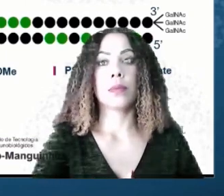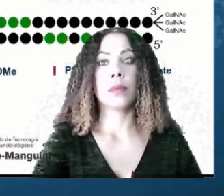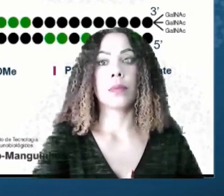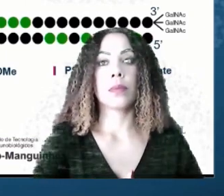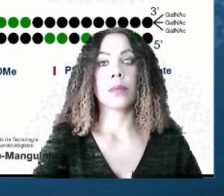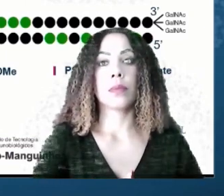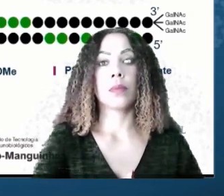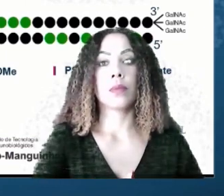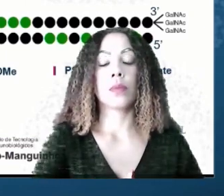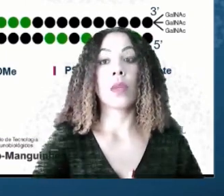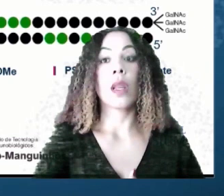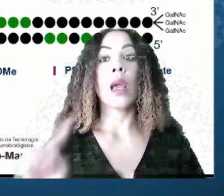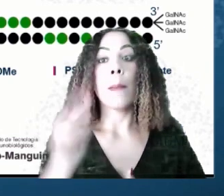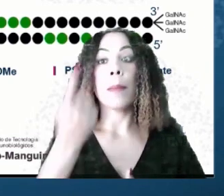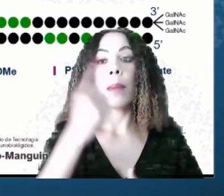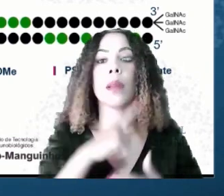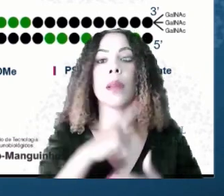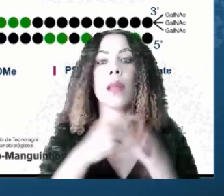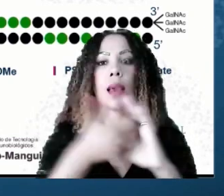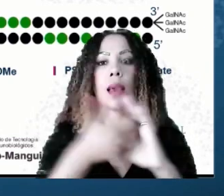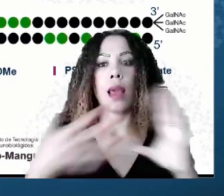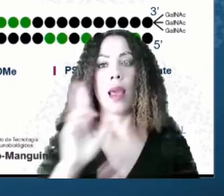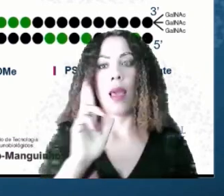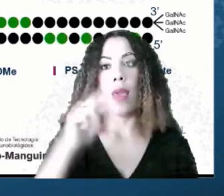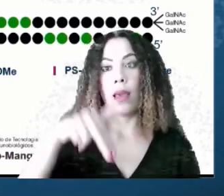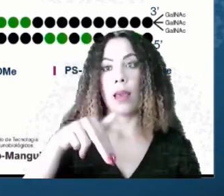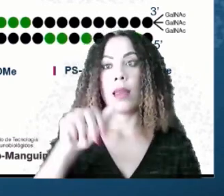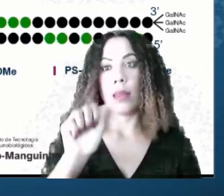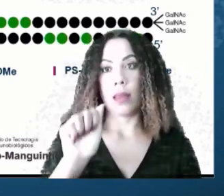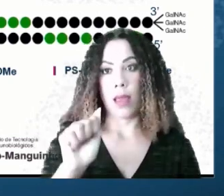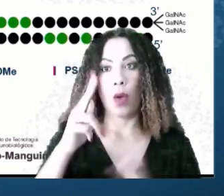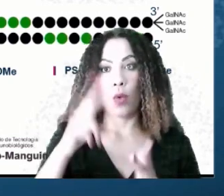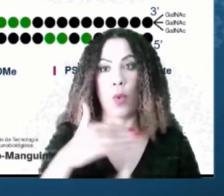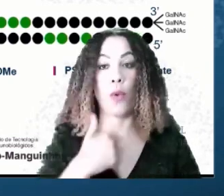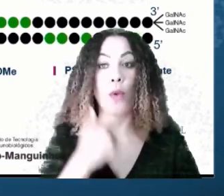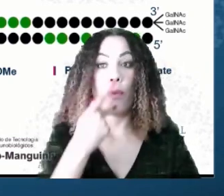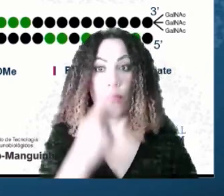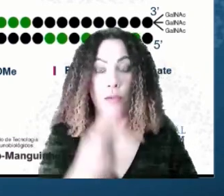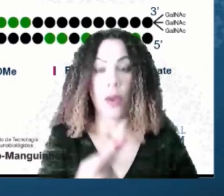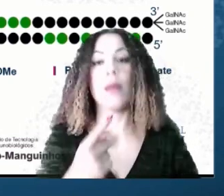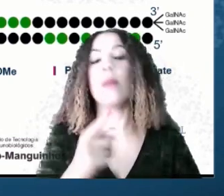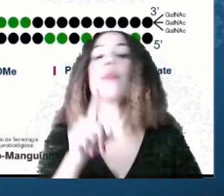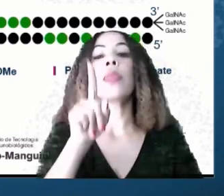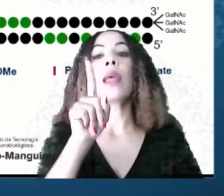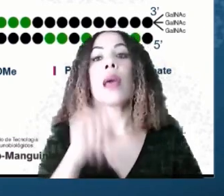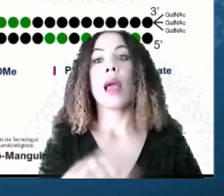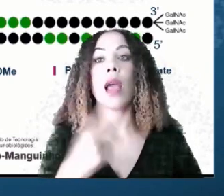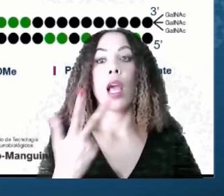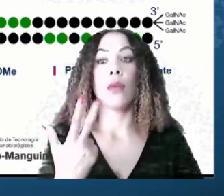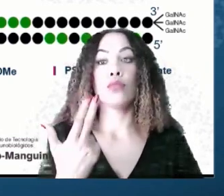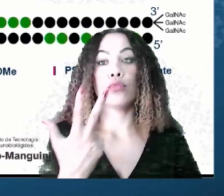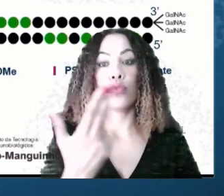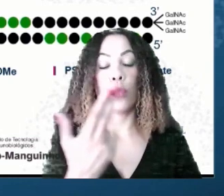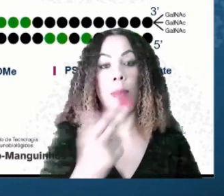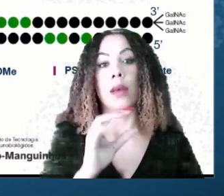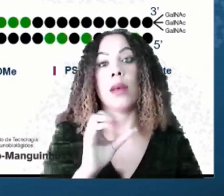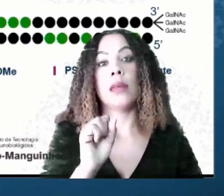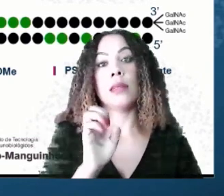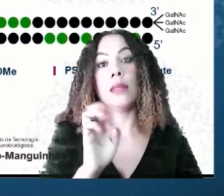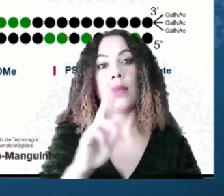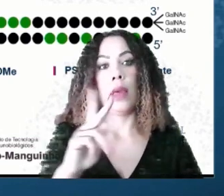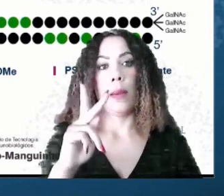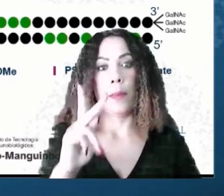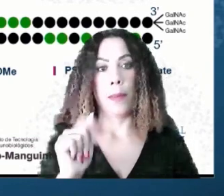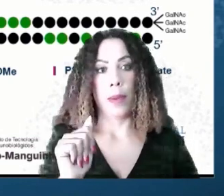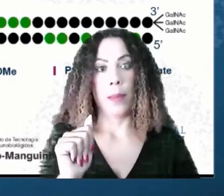as características de RNAs, como eu mencionei, são duplas cepas, e